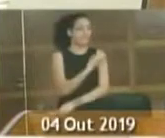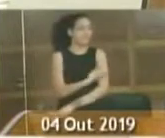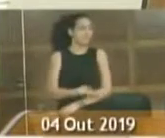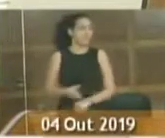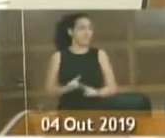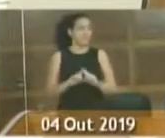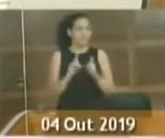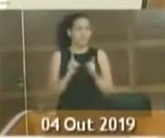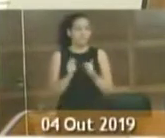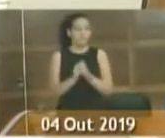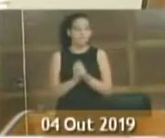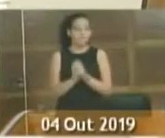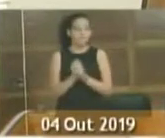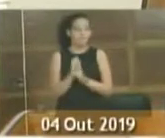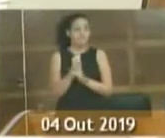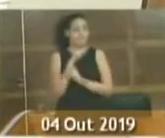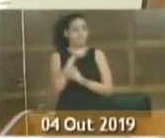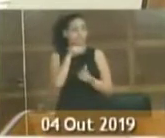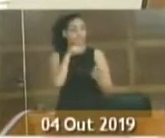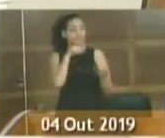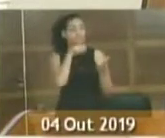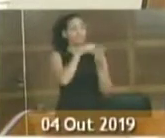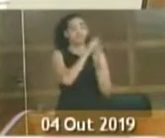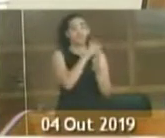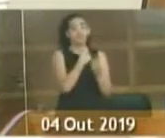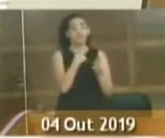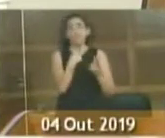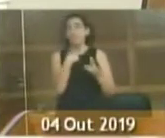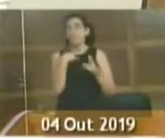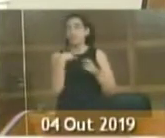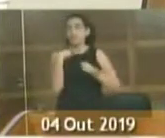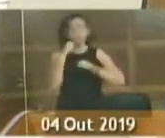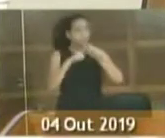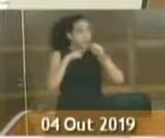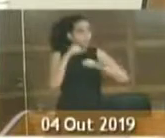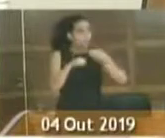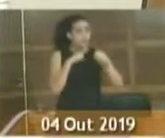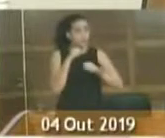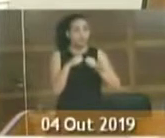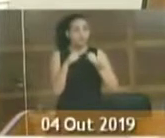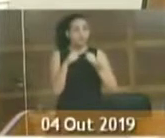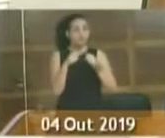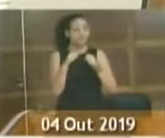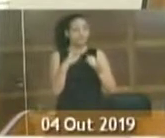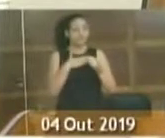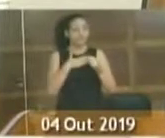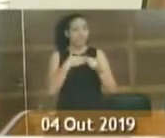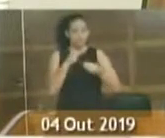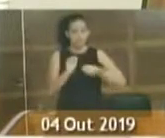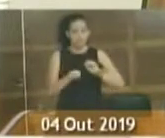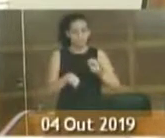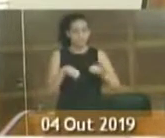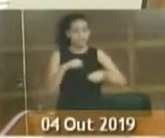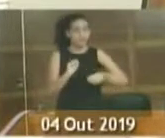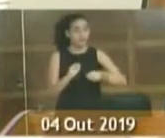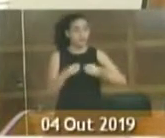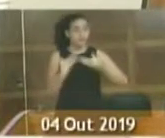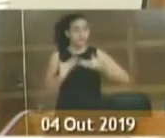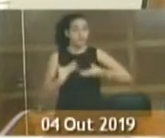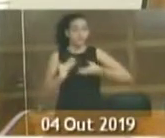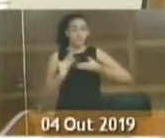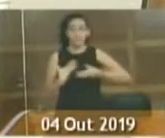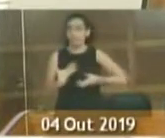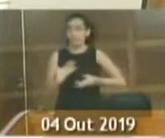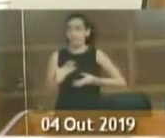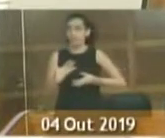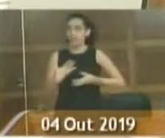Mas de repente você foi embora e eu corri. As minhas pernas ficaram cansadas e